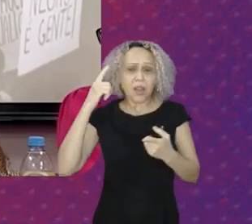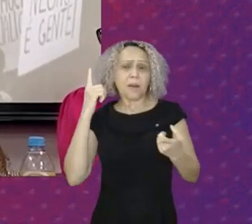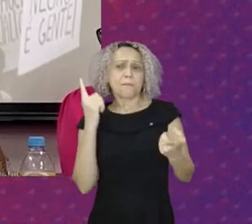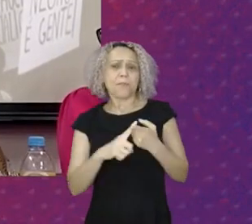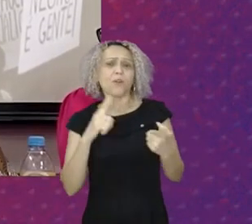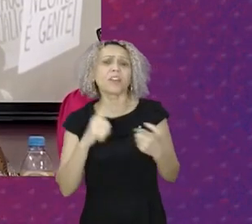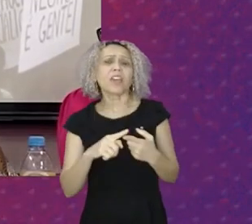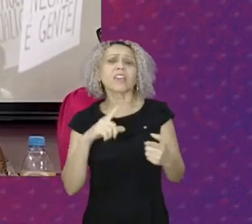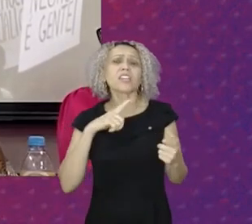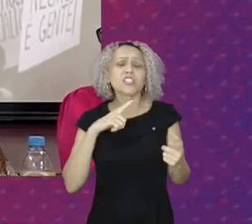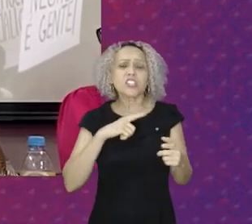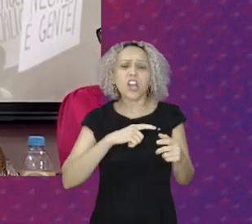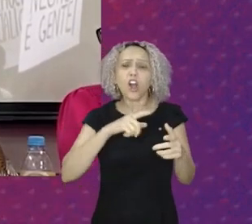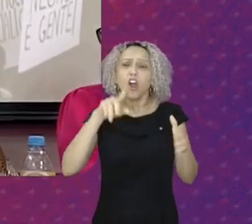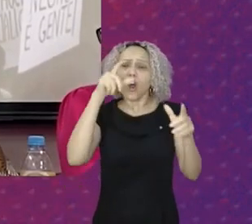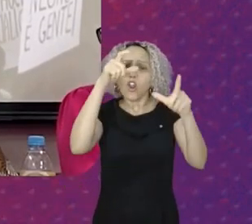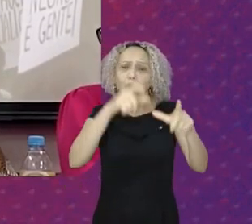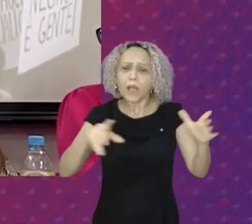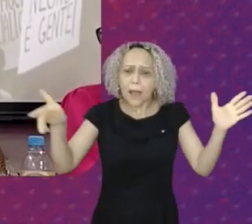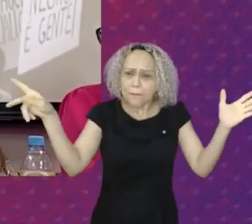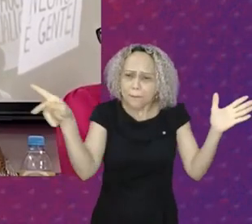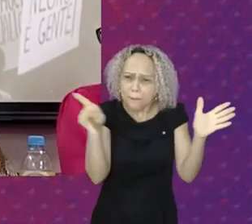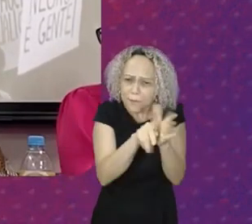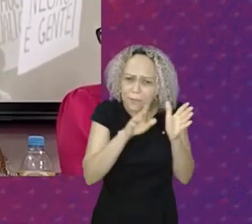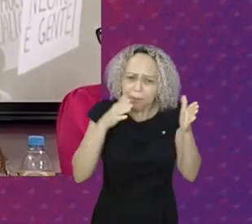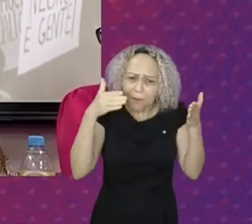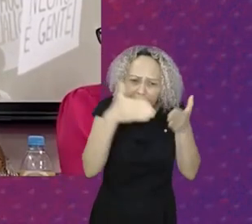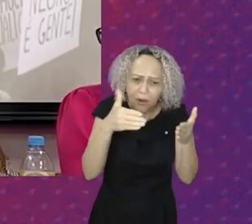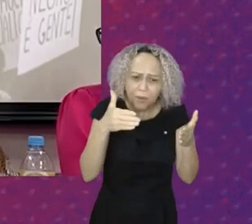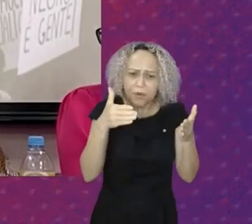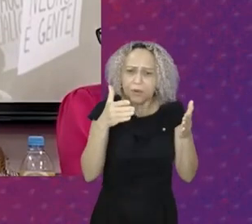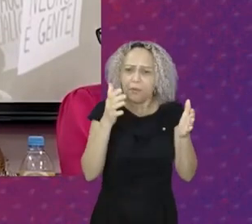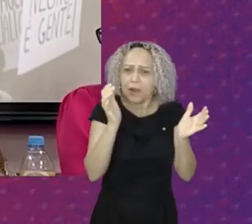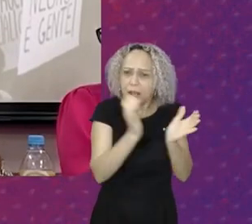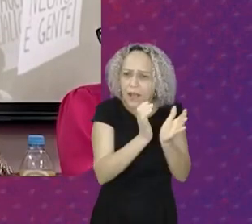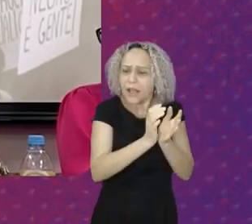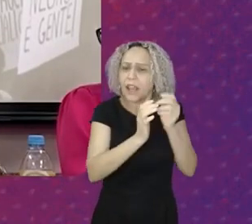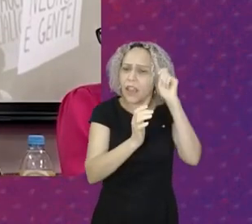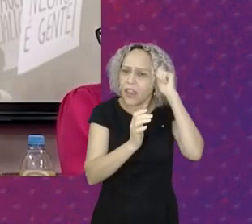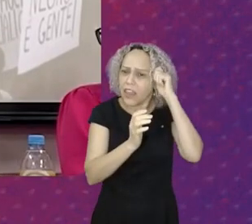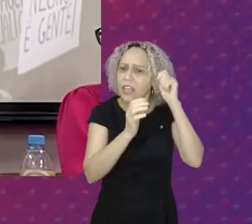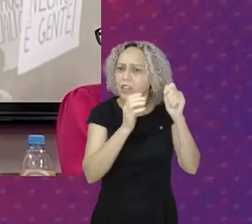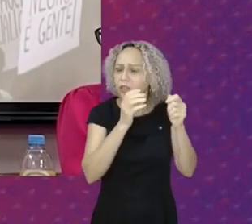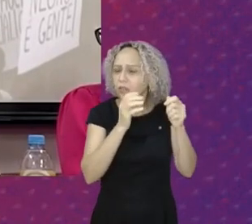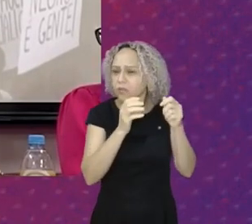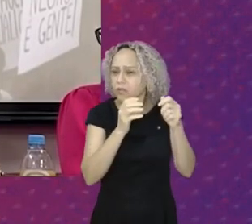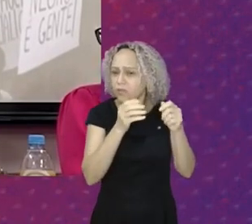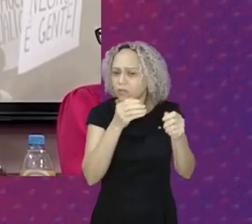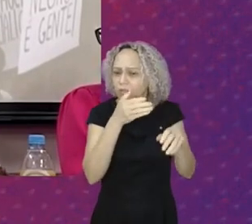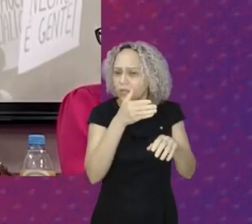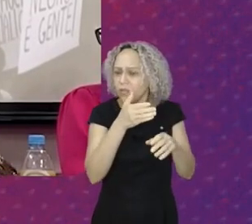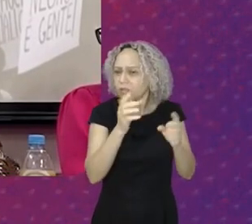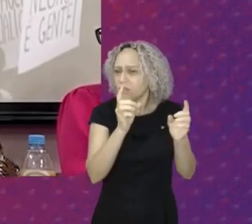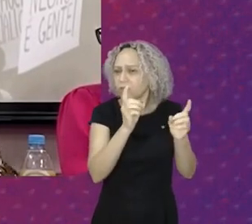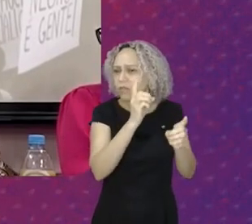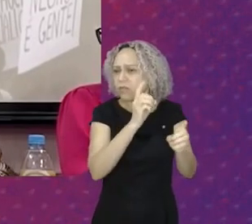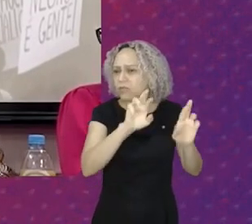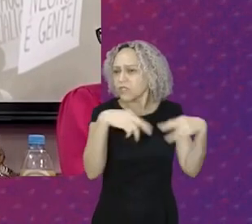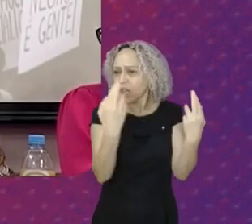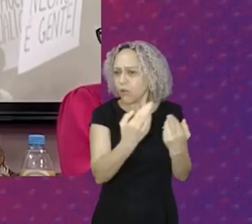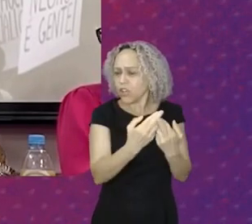da organização, era um lugar de se fazer política. Porque o que é fazer política, né, gente? É a gente se reunir,